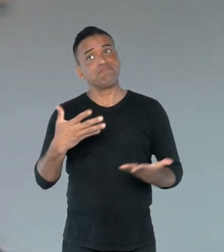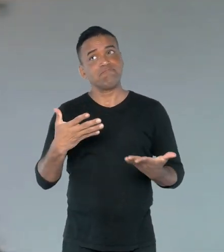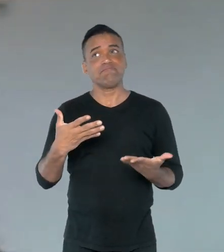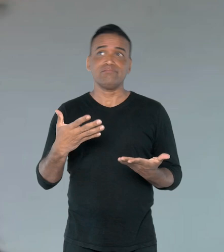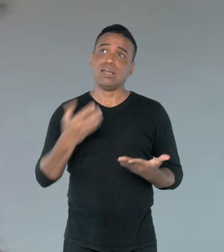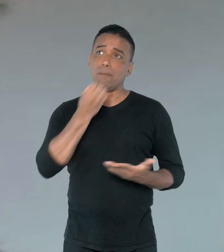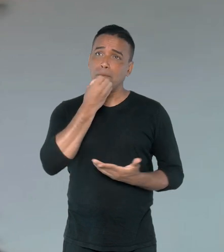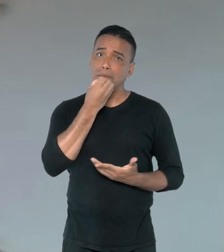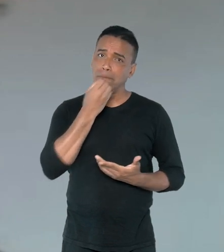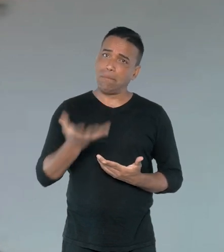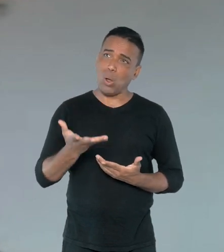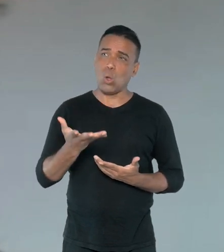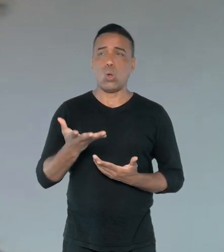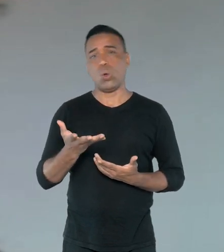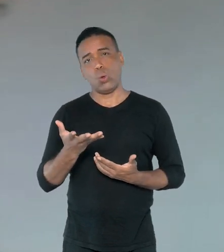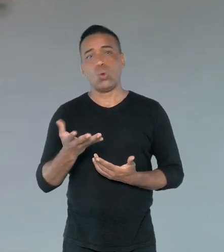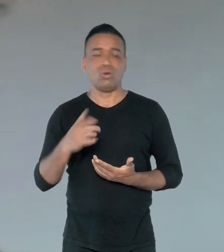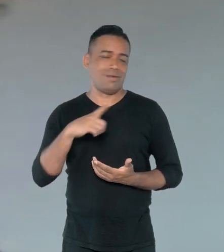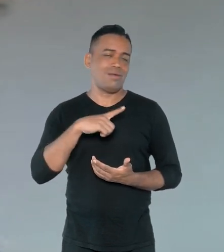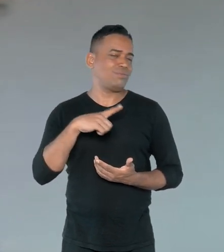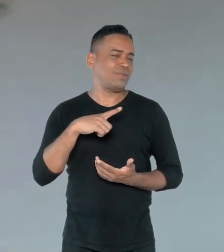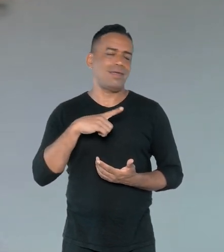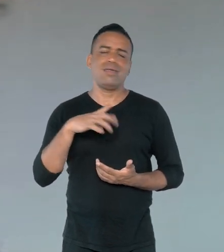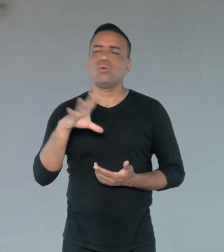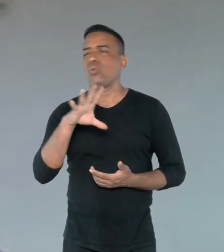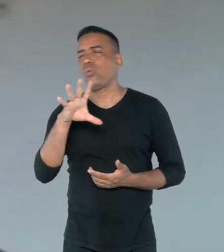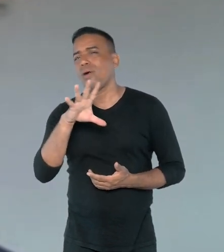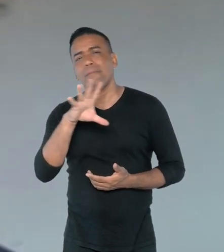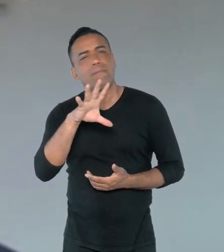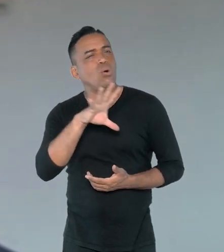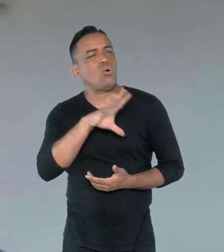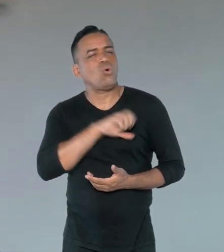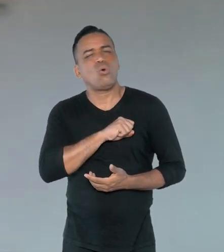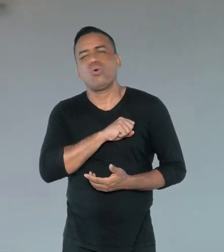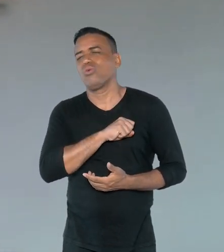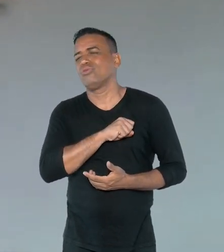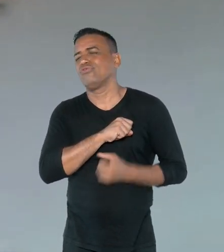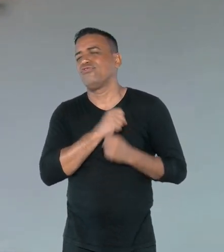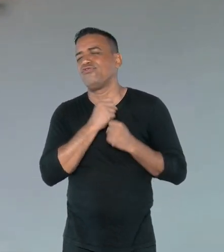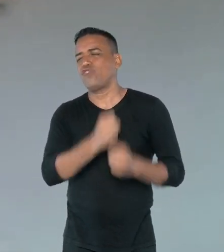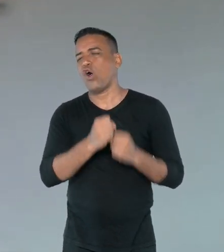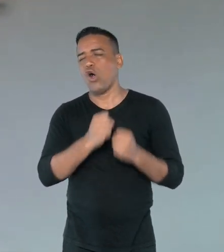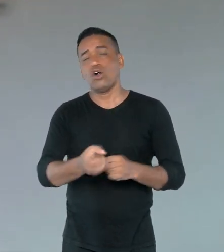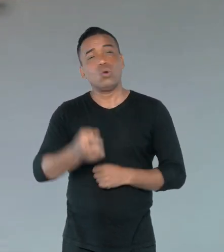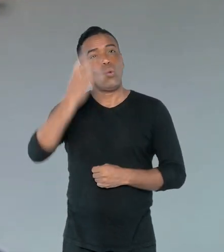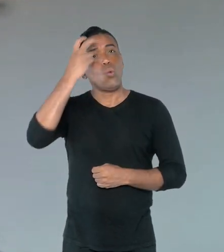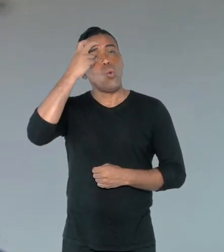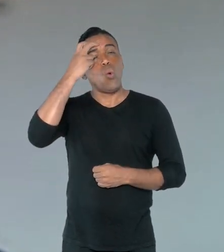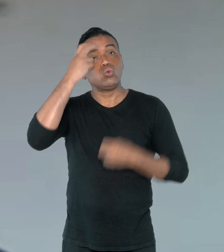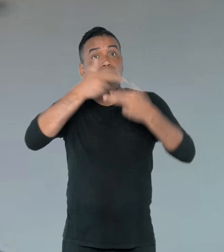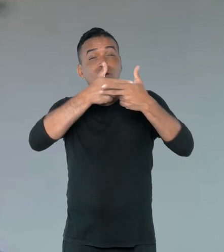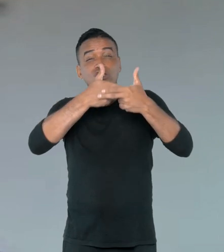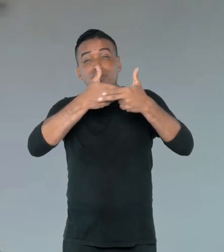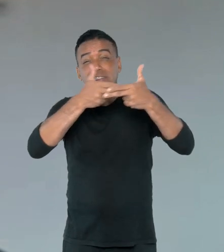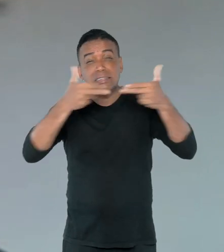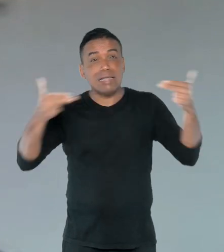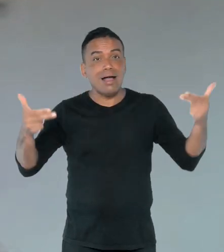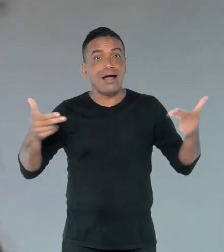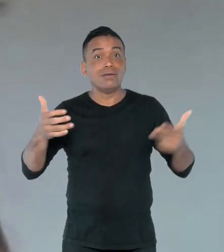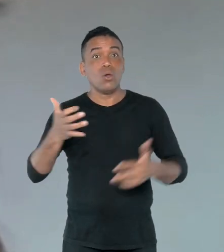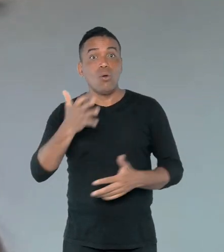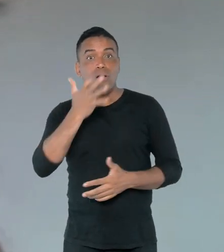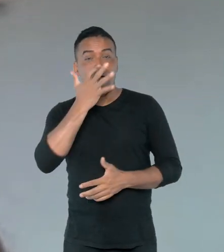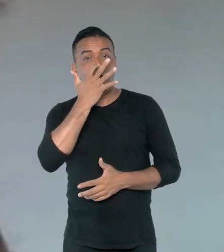tenho um amor muito grande pela diversidade cultural, sabe? Uma admiração muito grande por